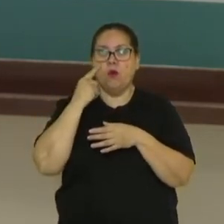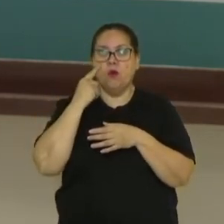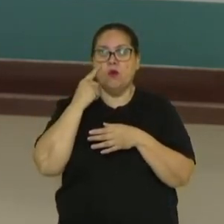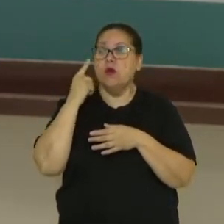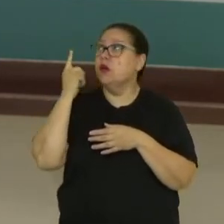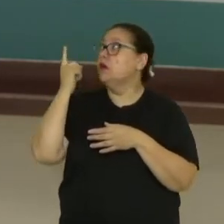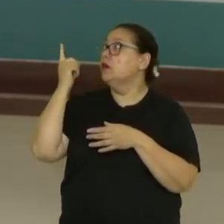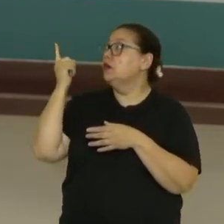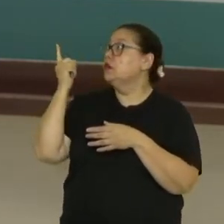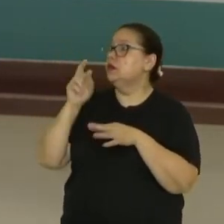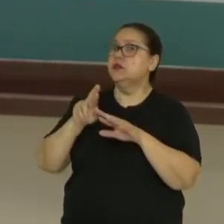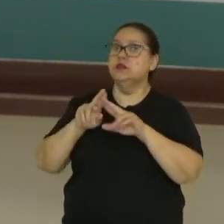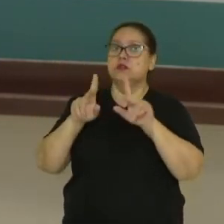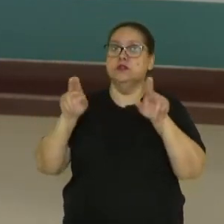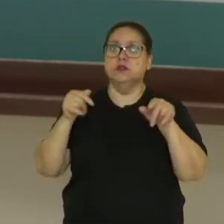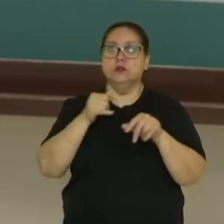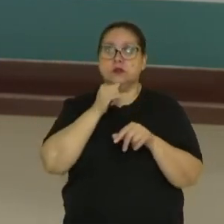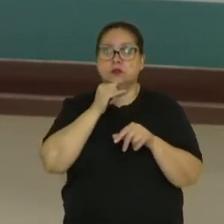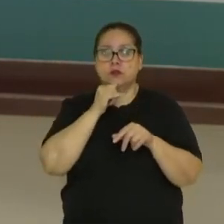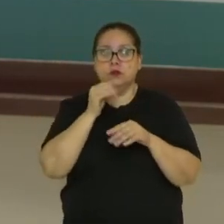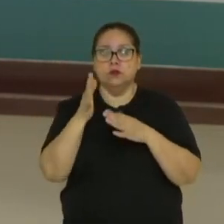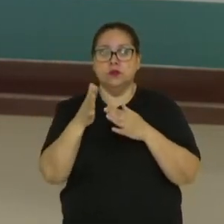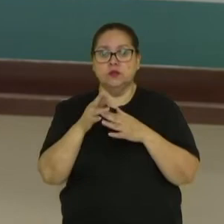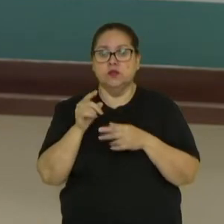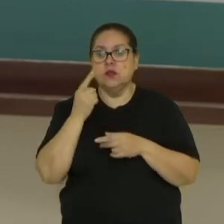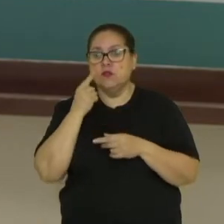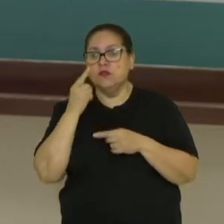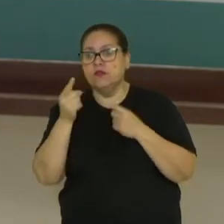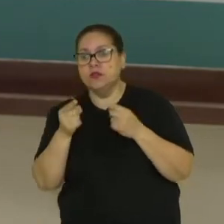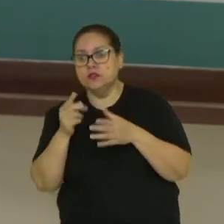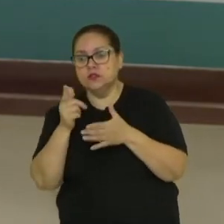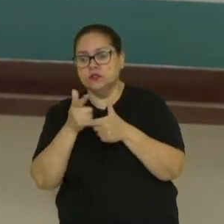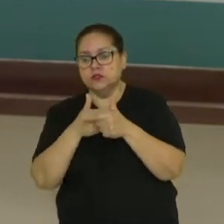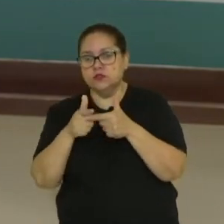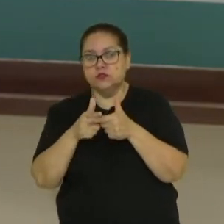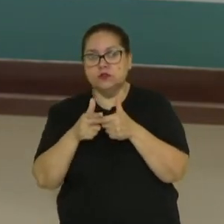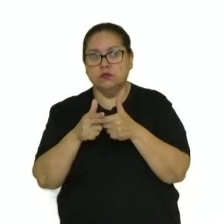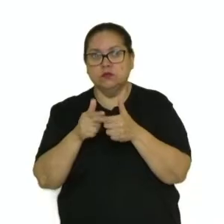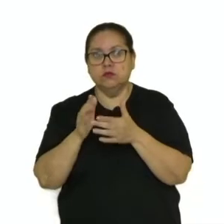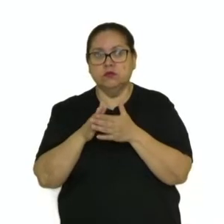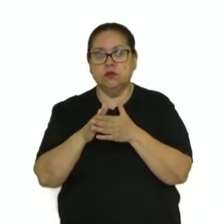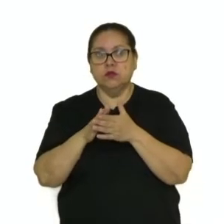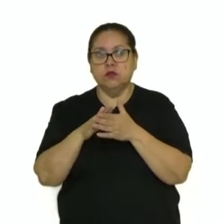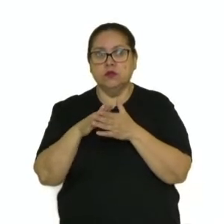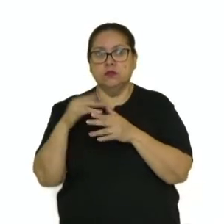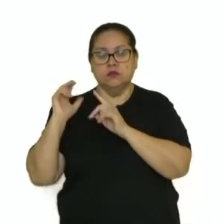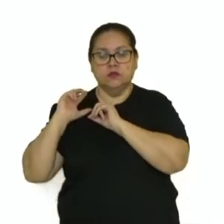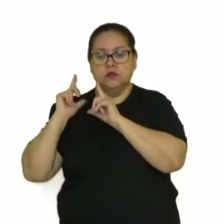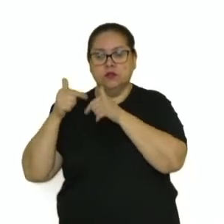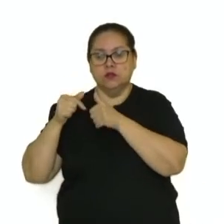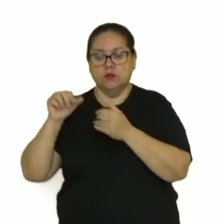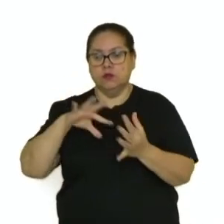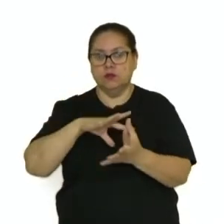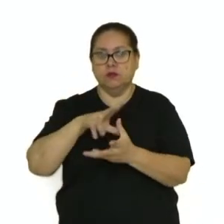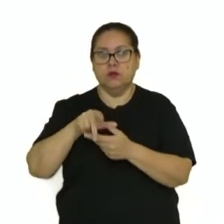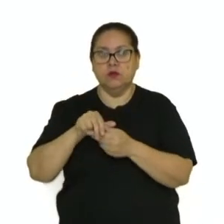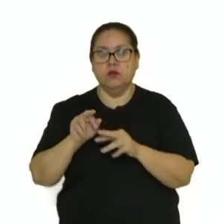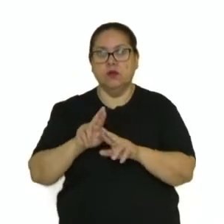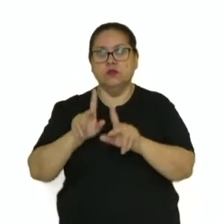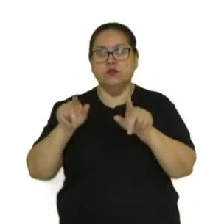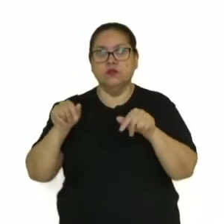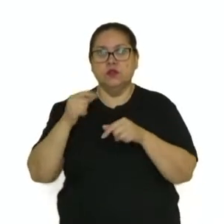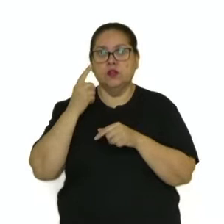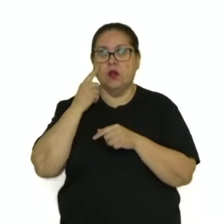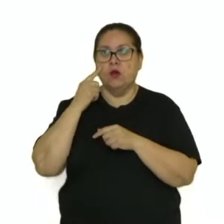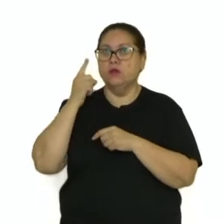mapas aqui, né, a diferença, então podemos identificar nessa divisão em relação à divisão tradicional do mapa mundi. Qual a diferença então?